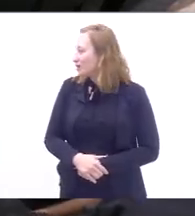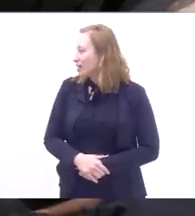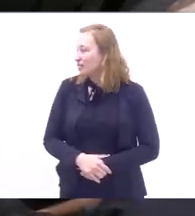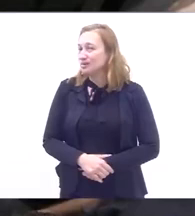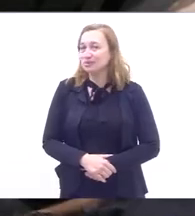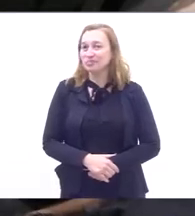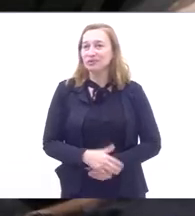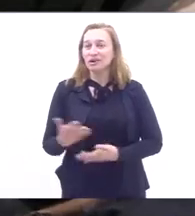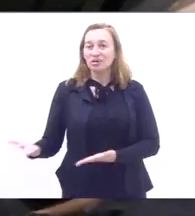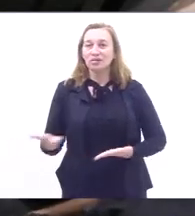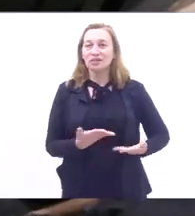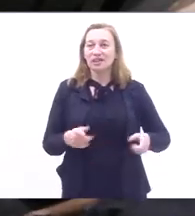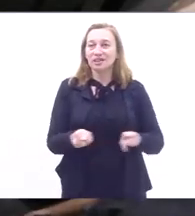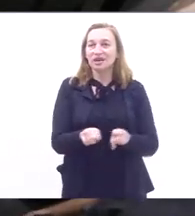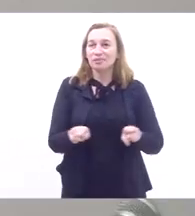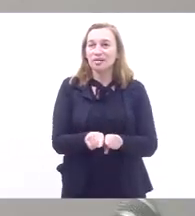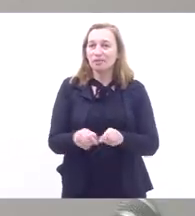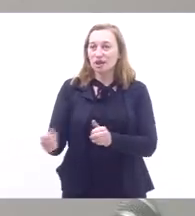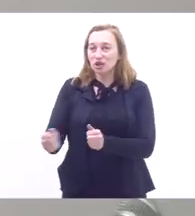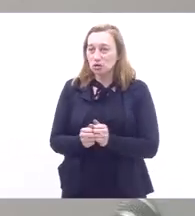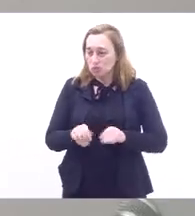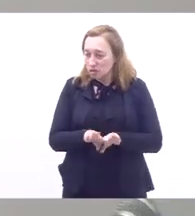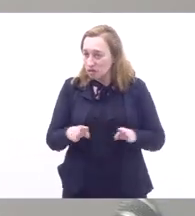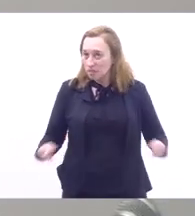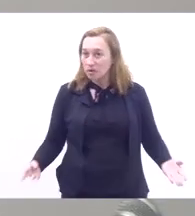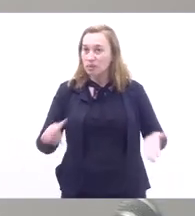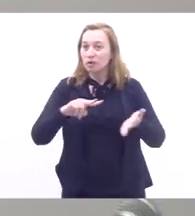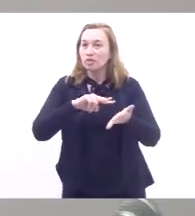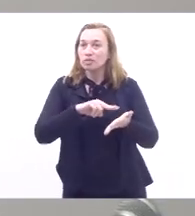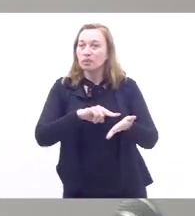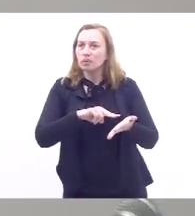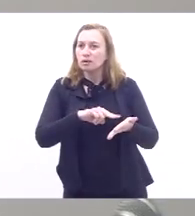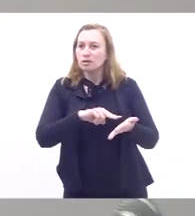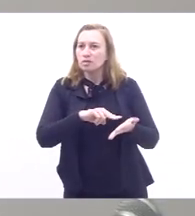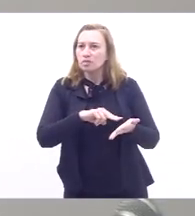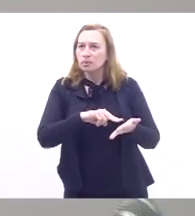Eu queria convidar também para compor a mesa o tradutor.